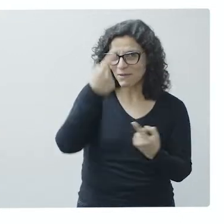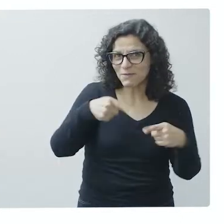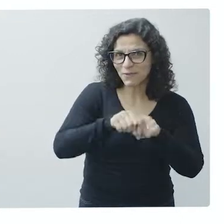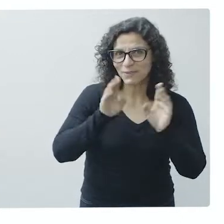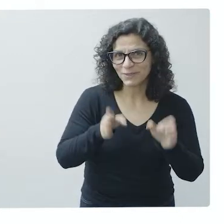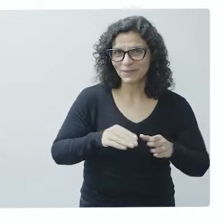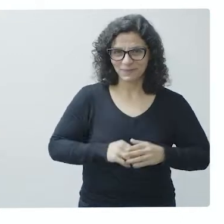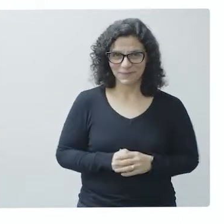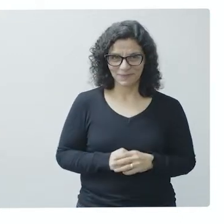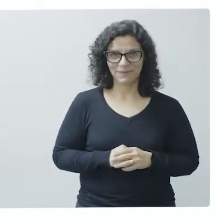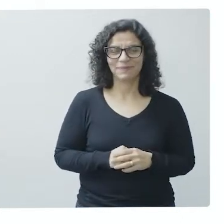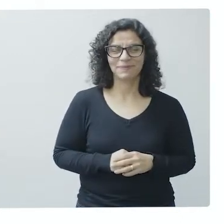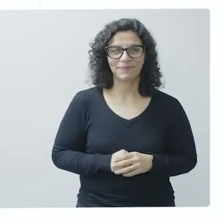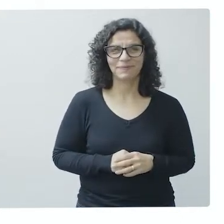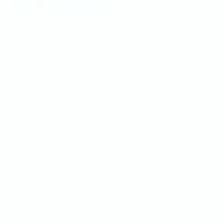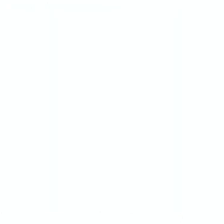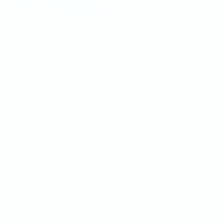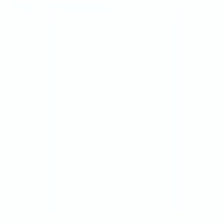e eu já volto.